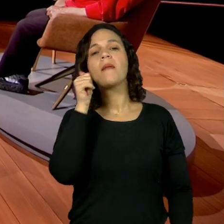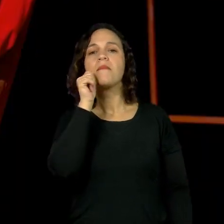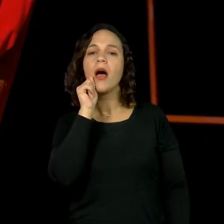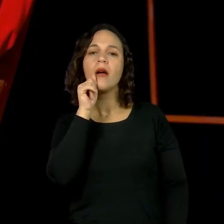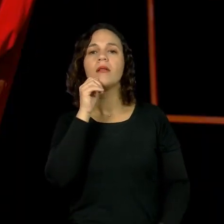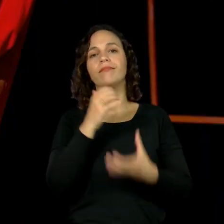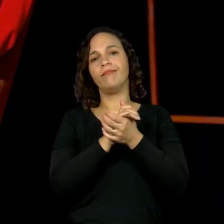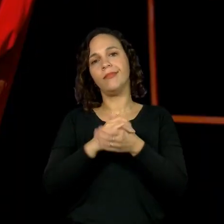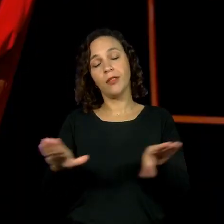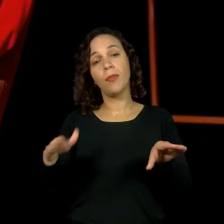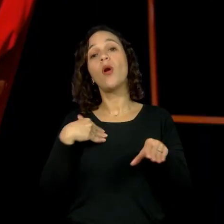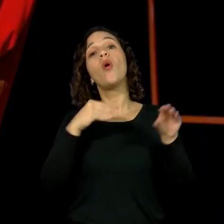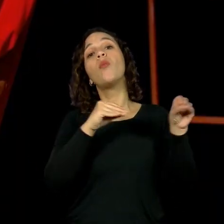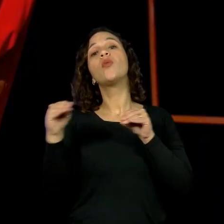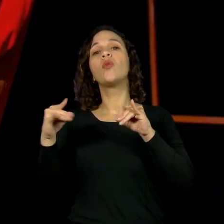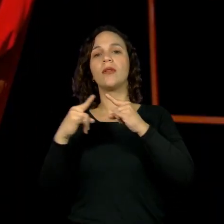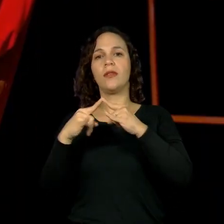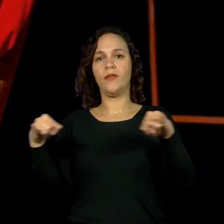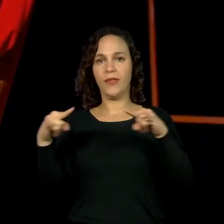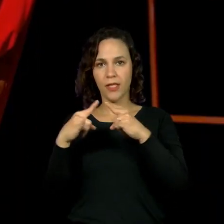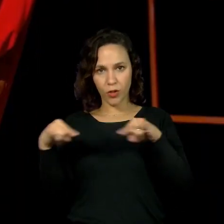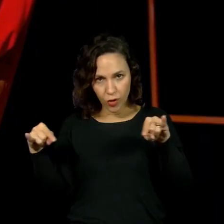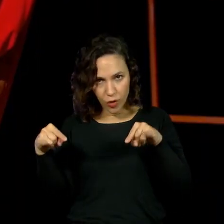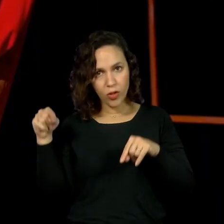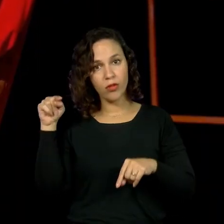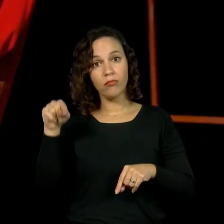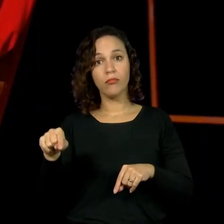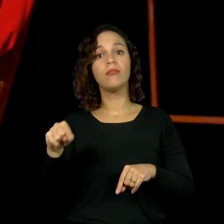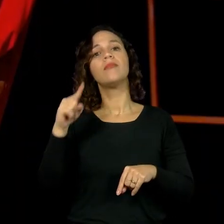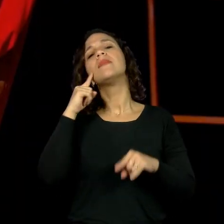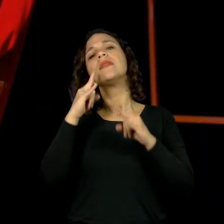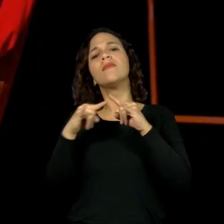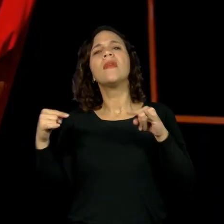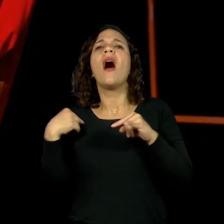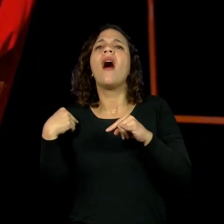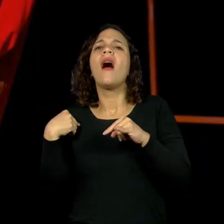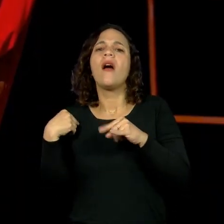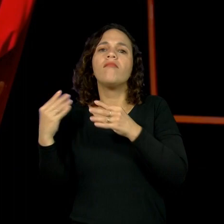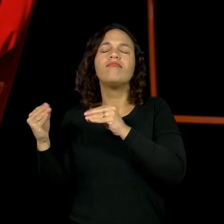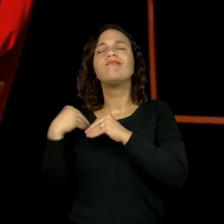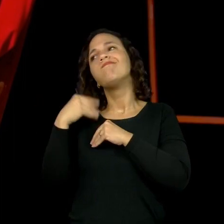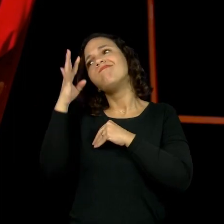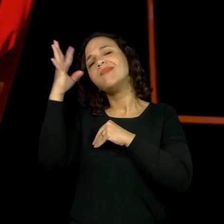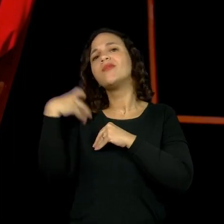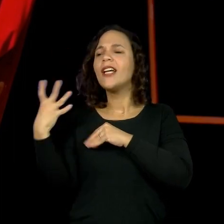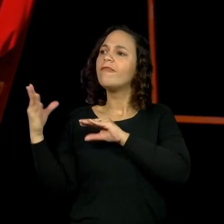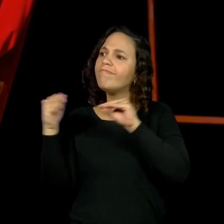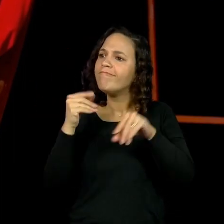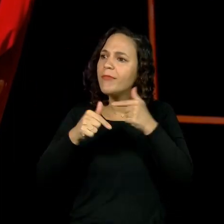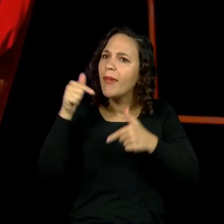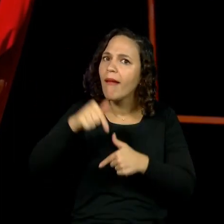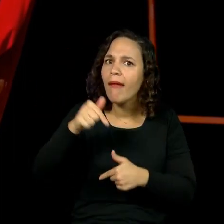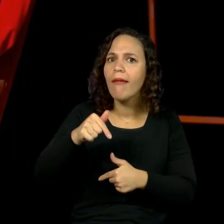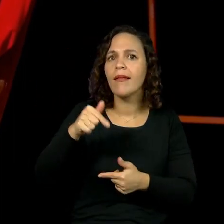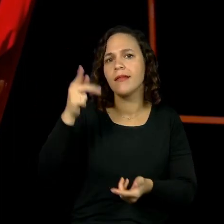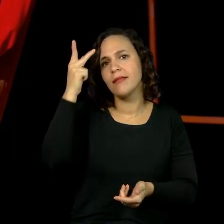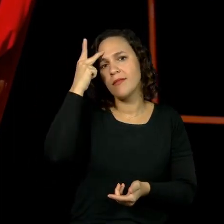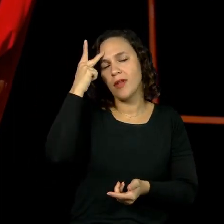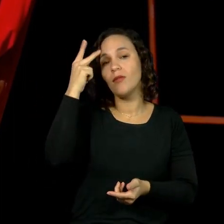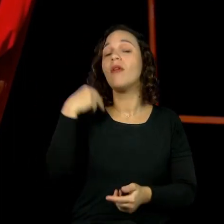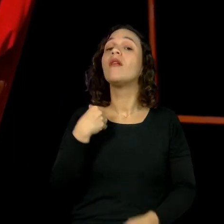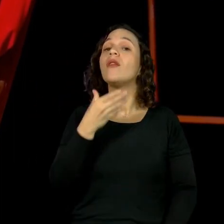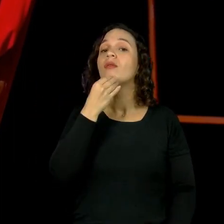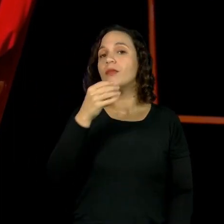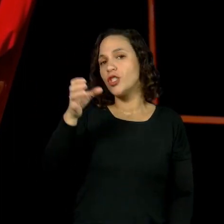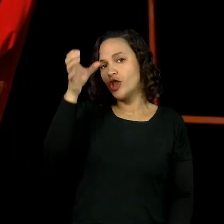primeiro. E depois, aí sim eu acabo vindo, sonhava vir trabalhar na VASP em São Paulo. Vim para a casa do meu tio, em